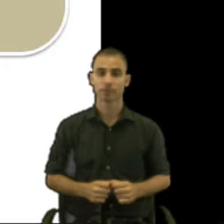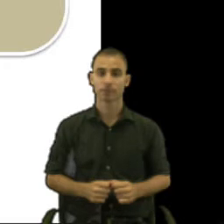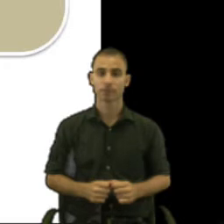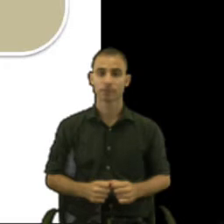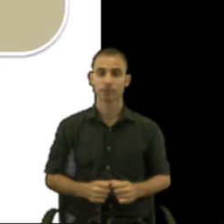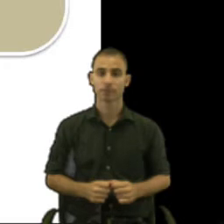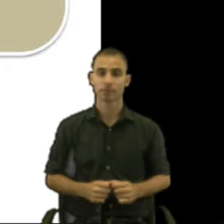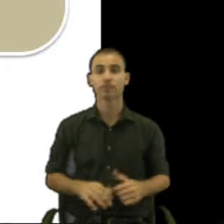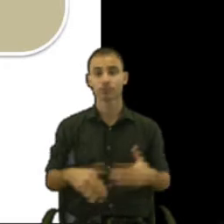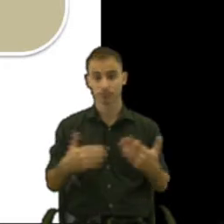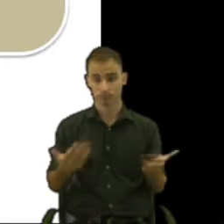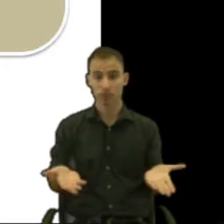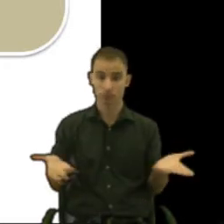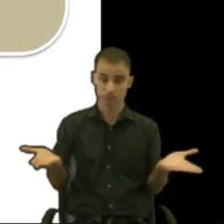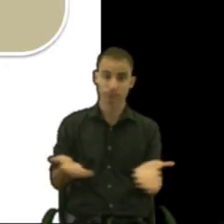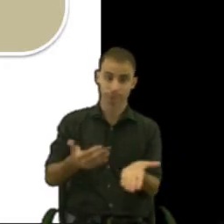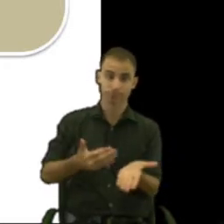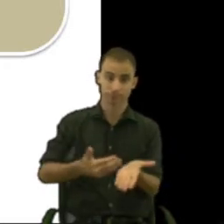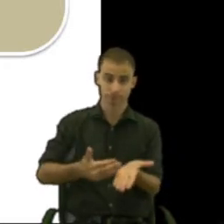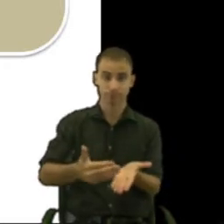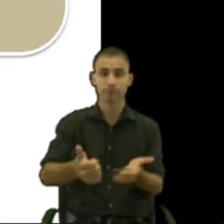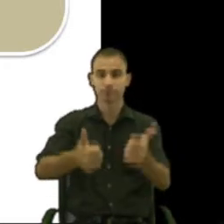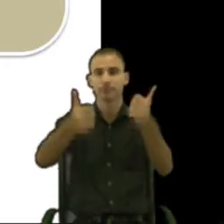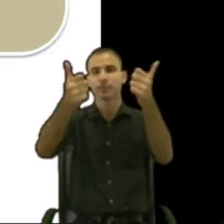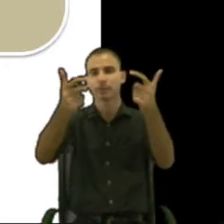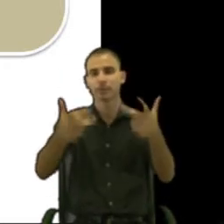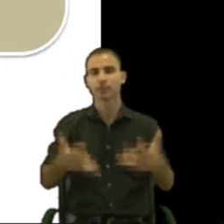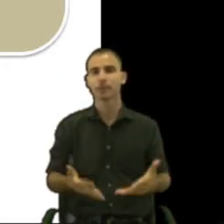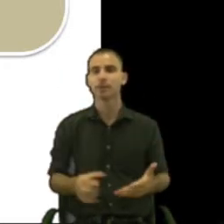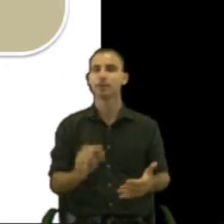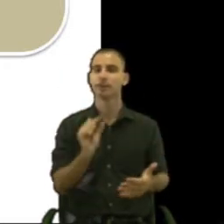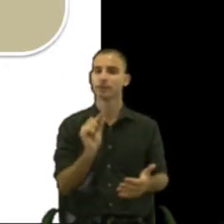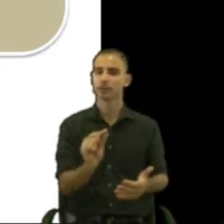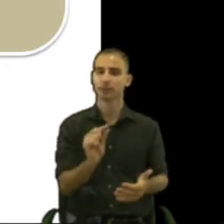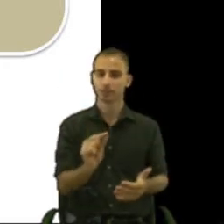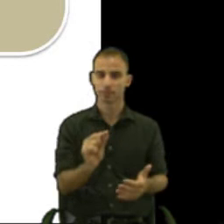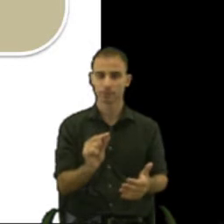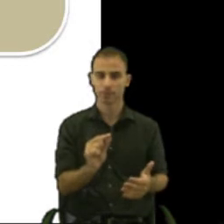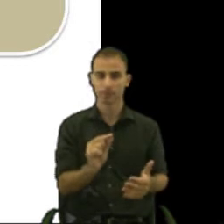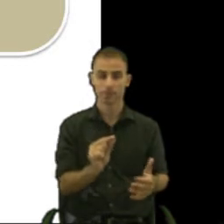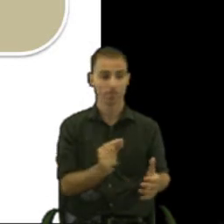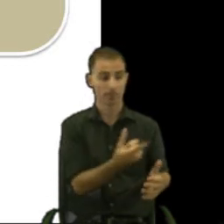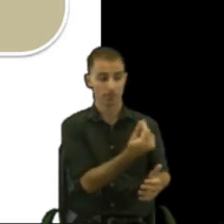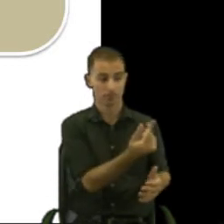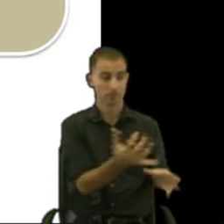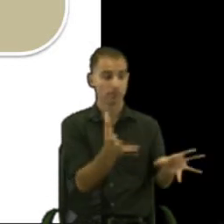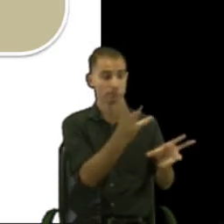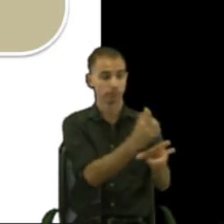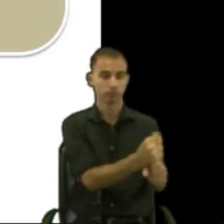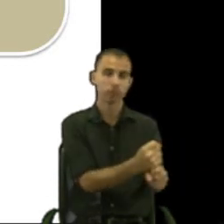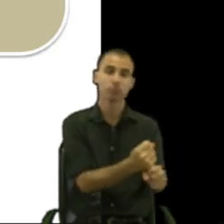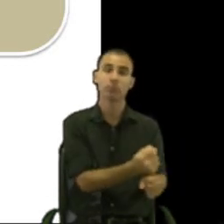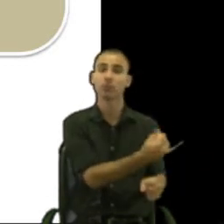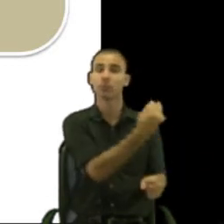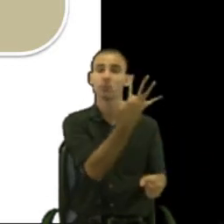Então, inicialmente, aqui a gente vai apresentar as informações financeiras.